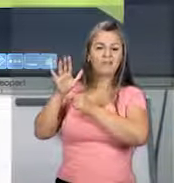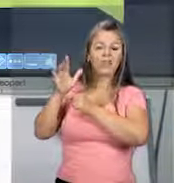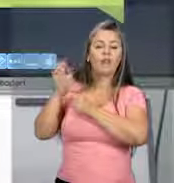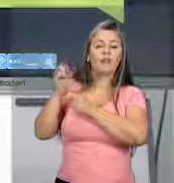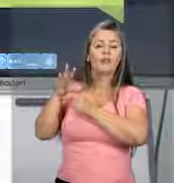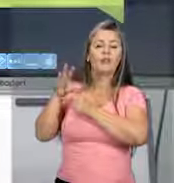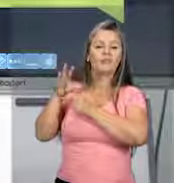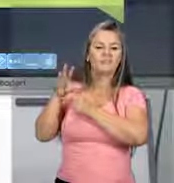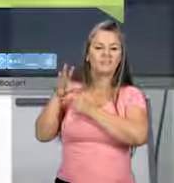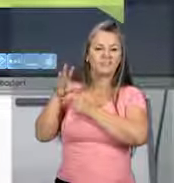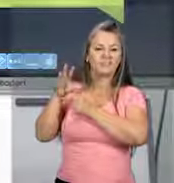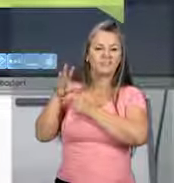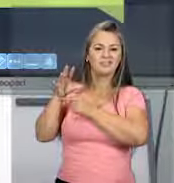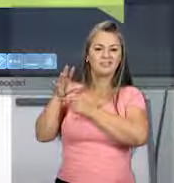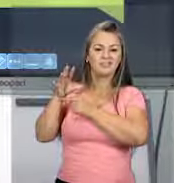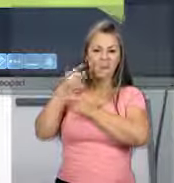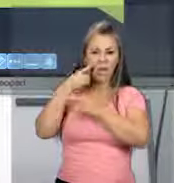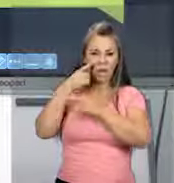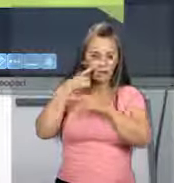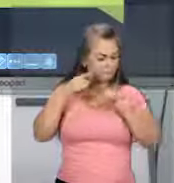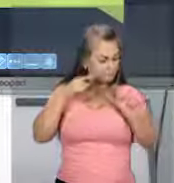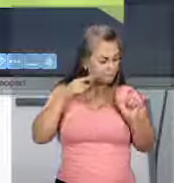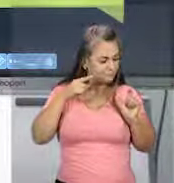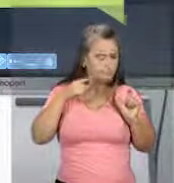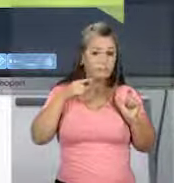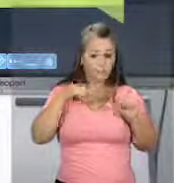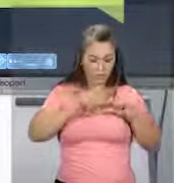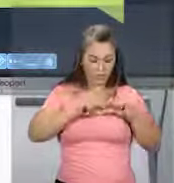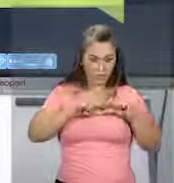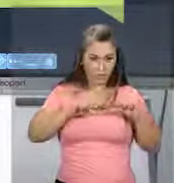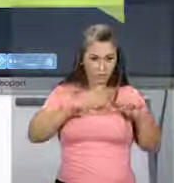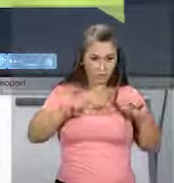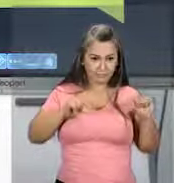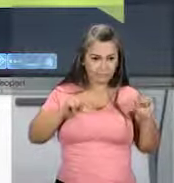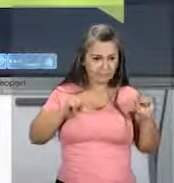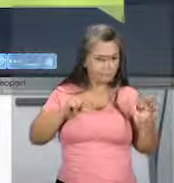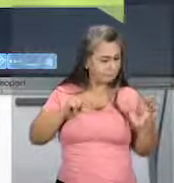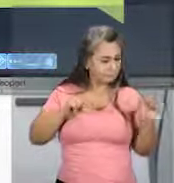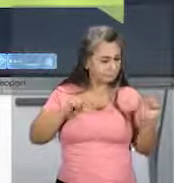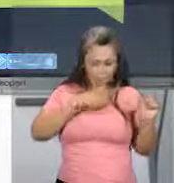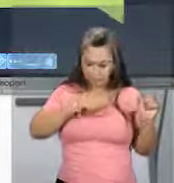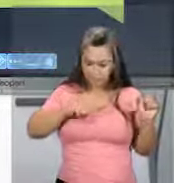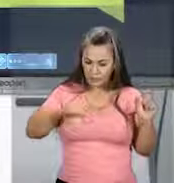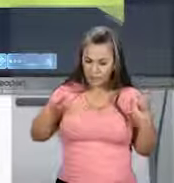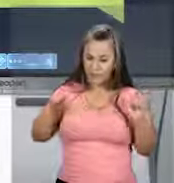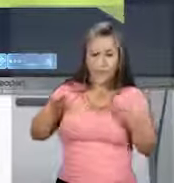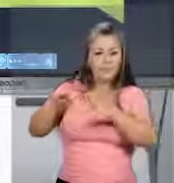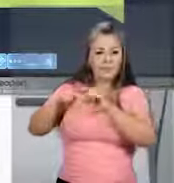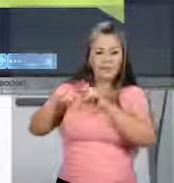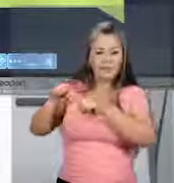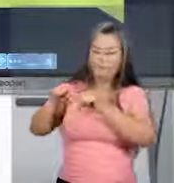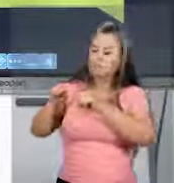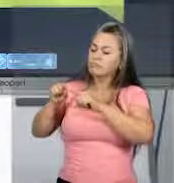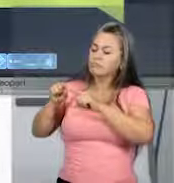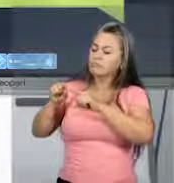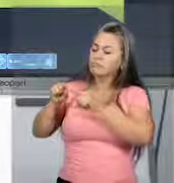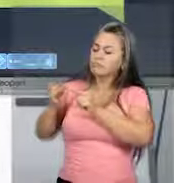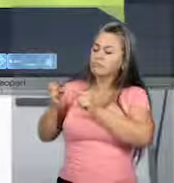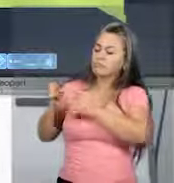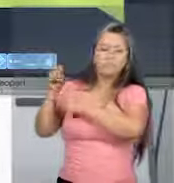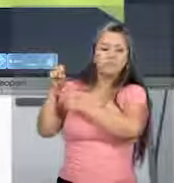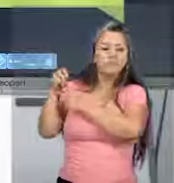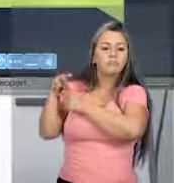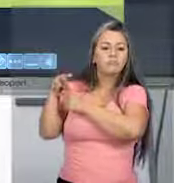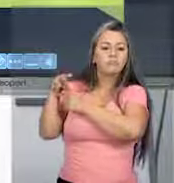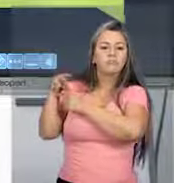luminosa. Então, essa corrente elétrica percorrendo esse gás vai produzir luz. Isso vai